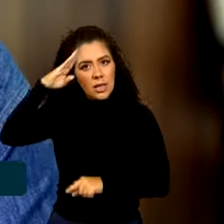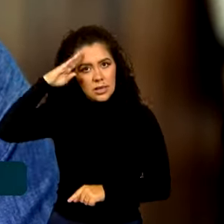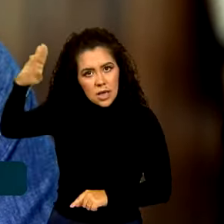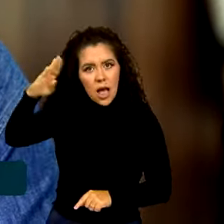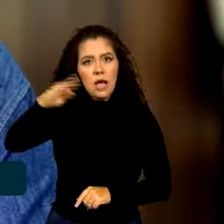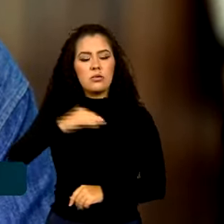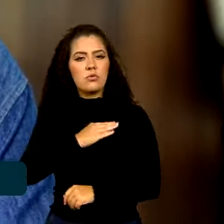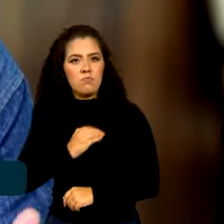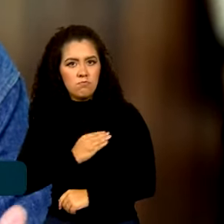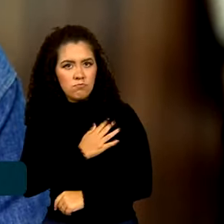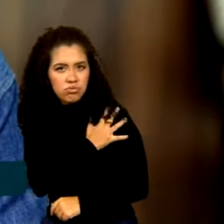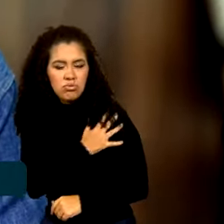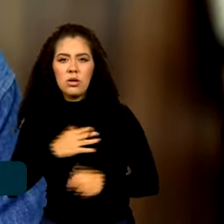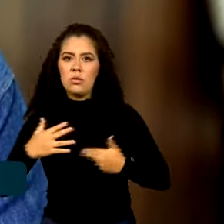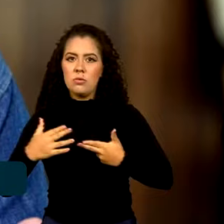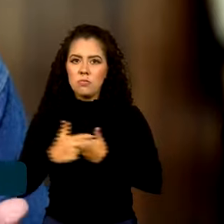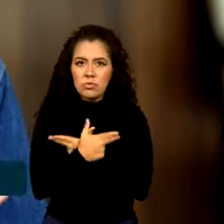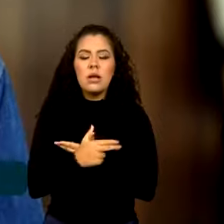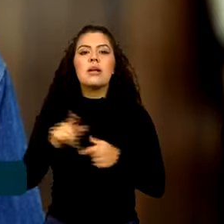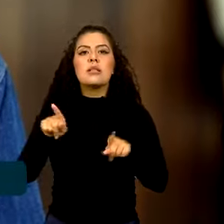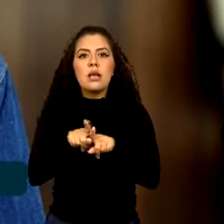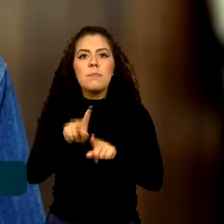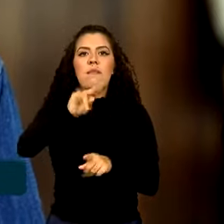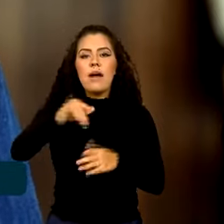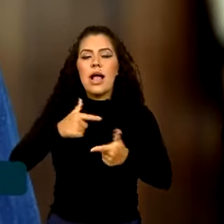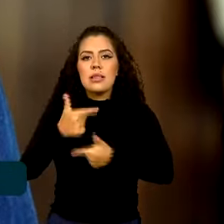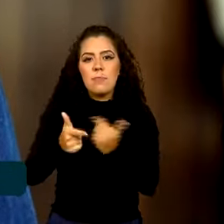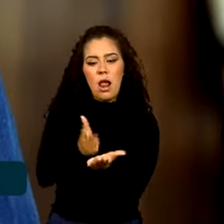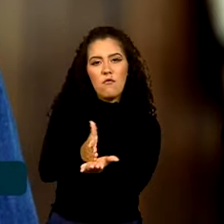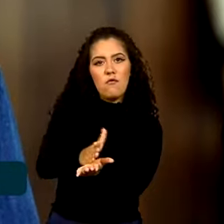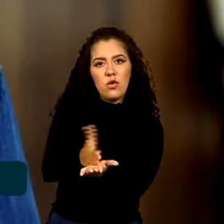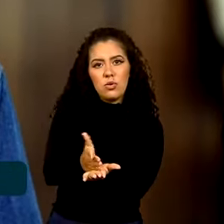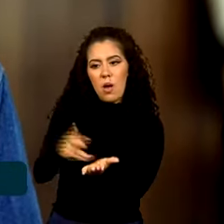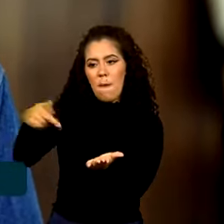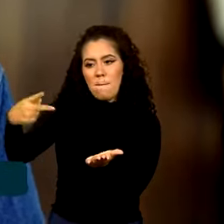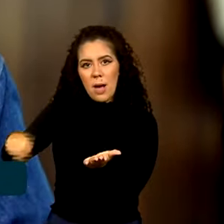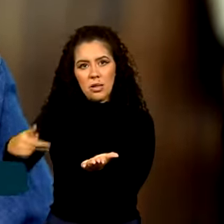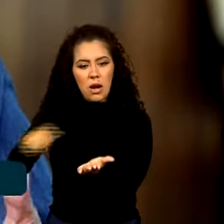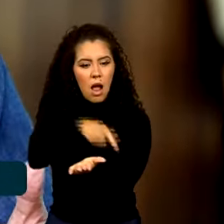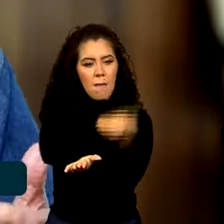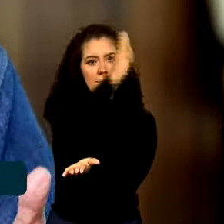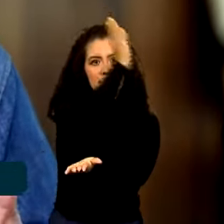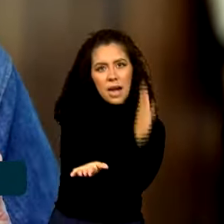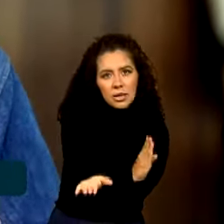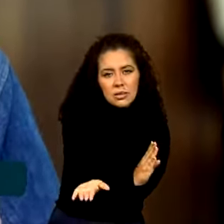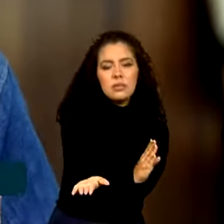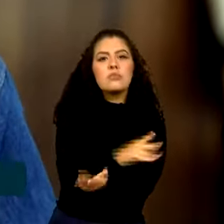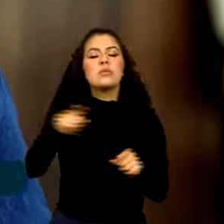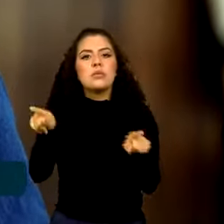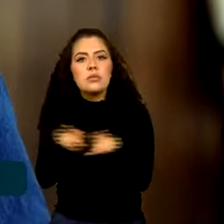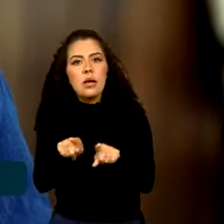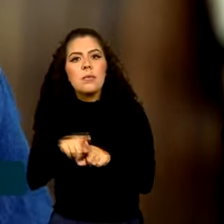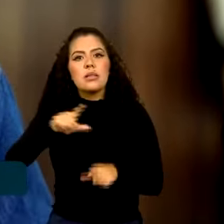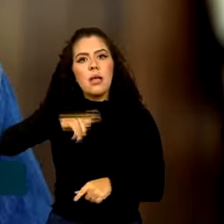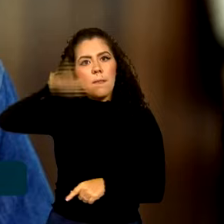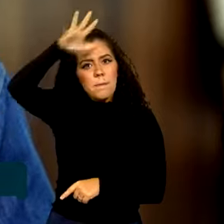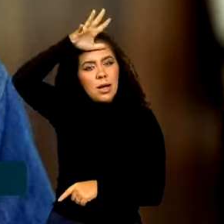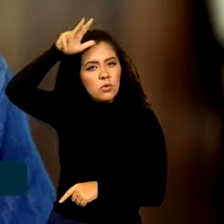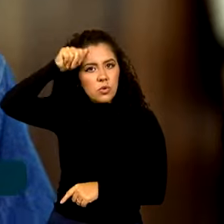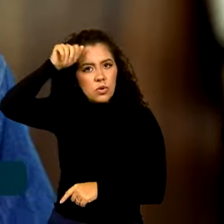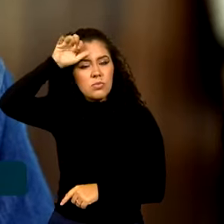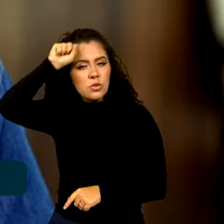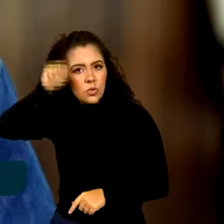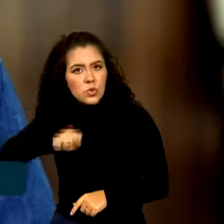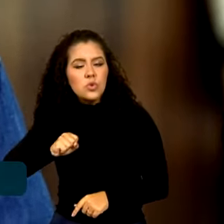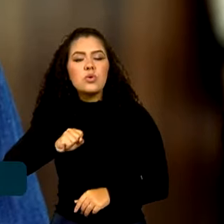fronteira entre Brasil e Paraguai pegando o estado do Mato Grosso Mato Grosso do Sul e Paraná inclusive o lago de Taipu que é